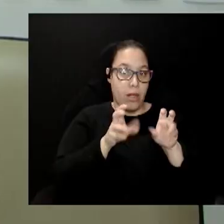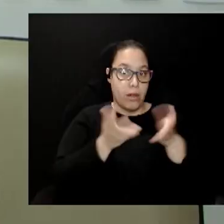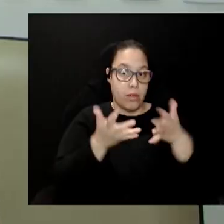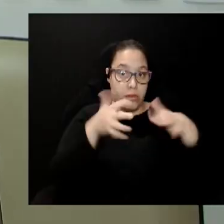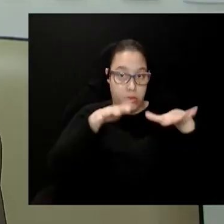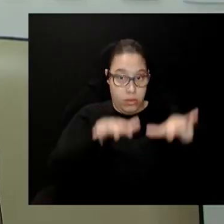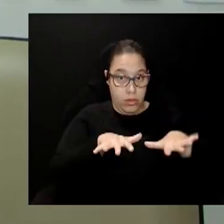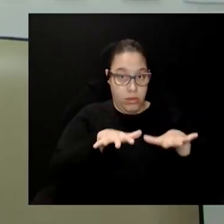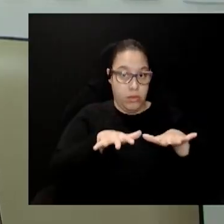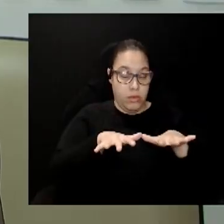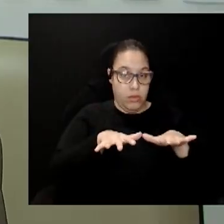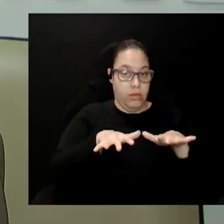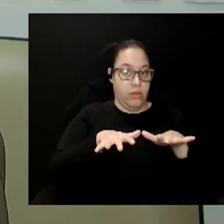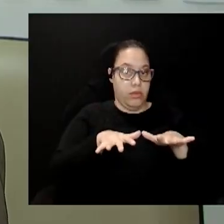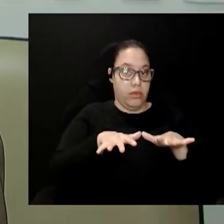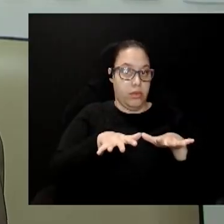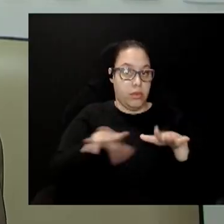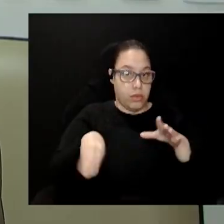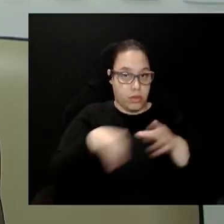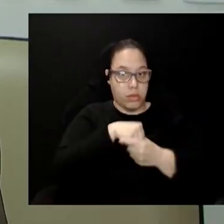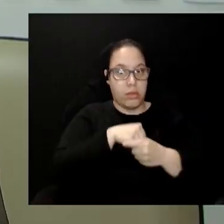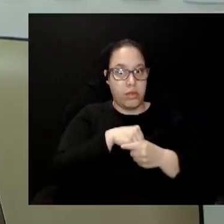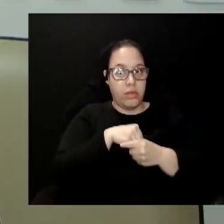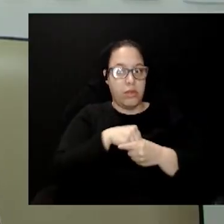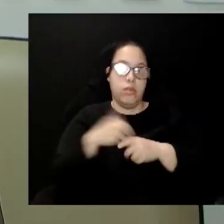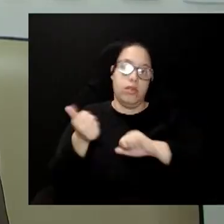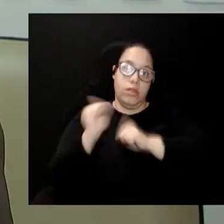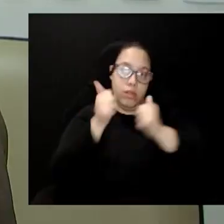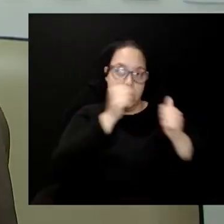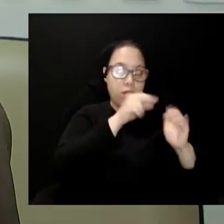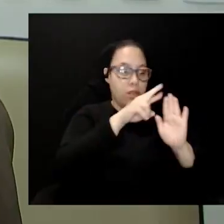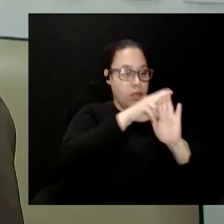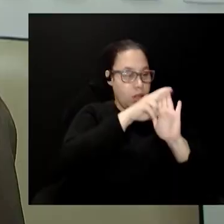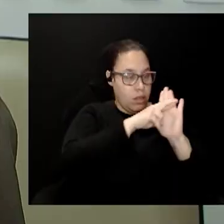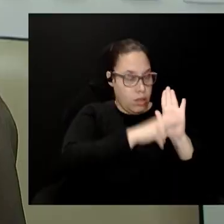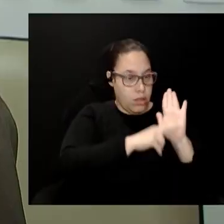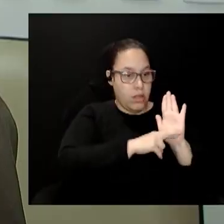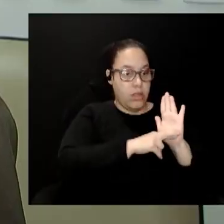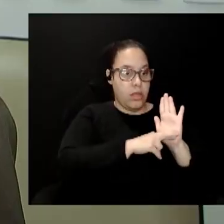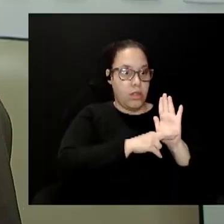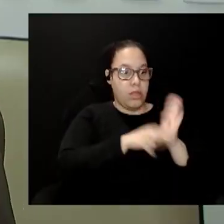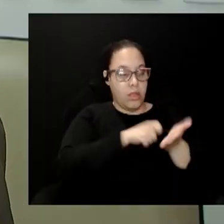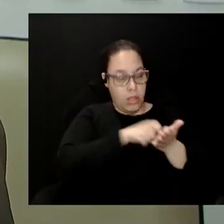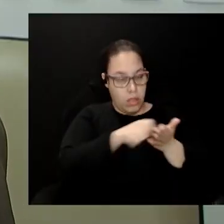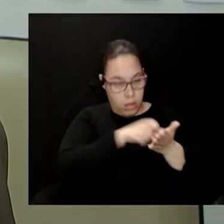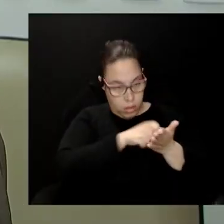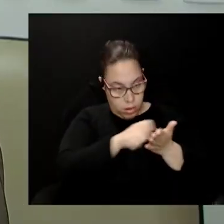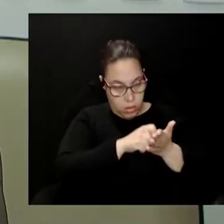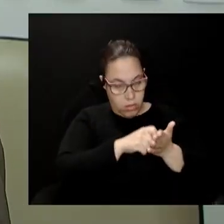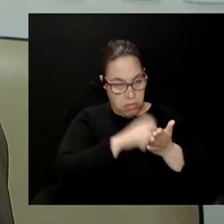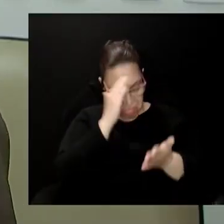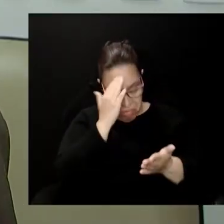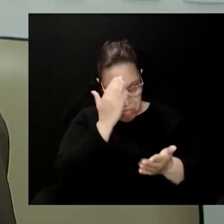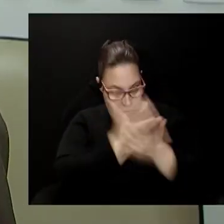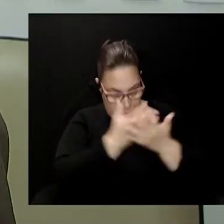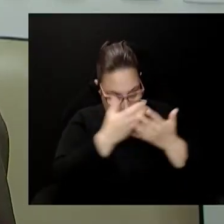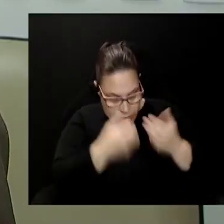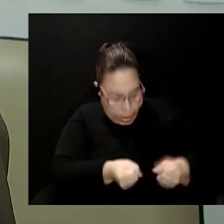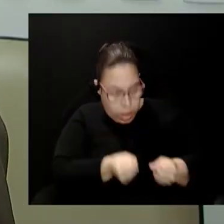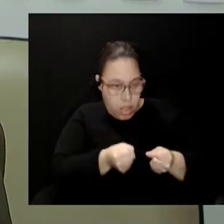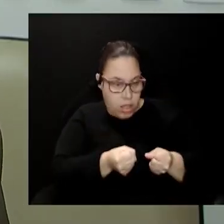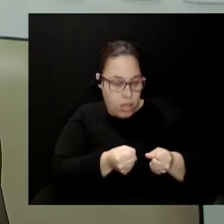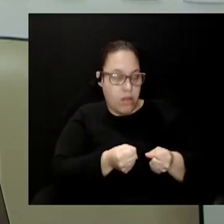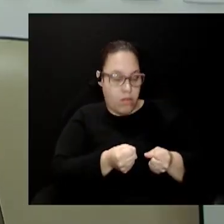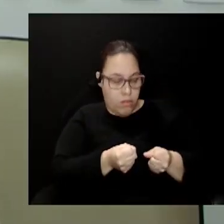o paciente vier e a gente avaliar esses critérios, ele vai assinar um termo de consentimento, que é onde ele aceita participar